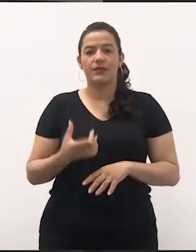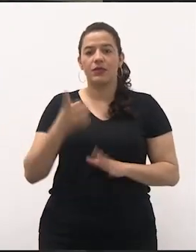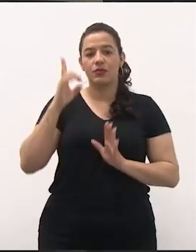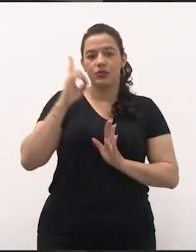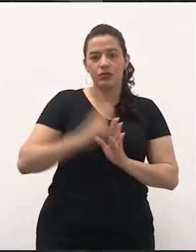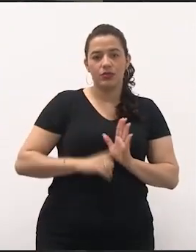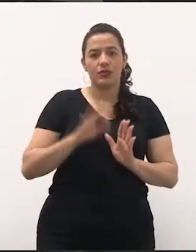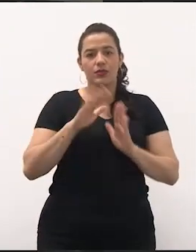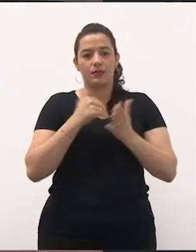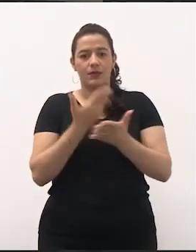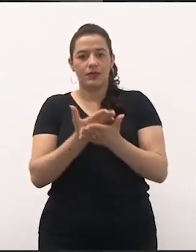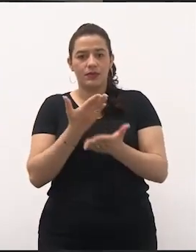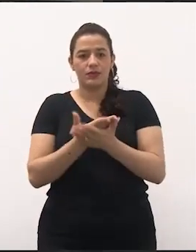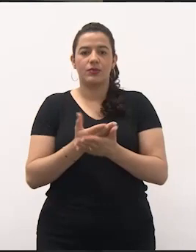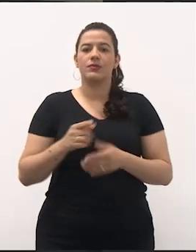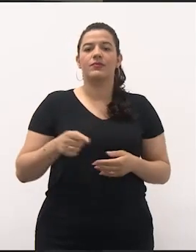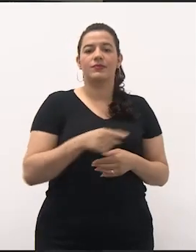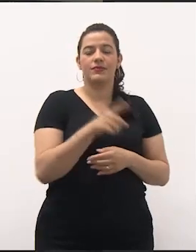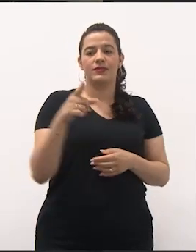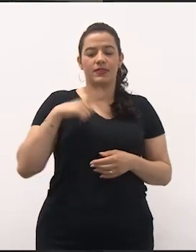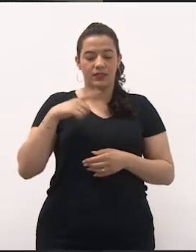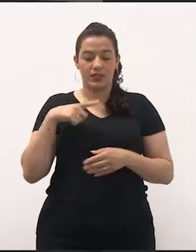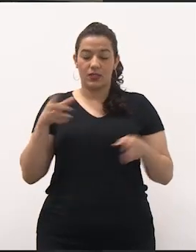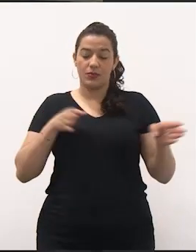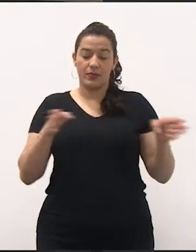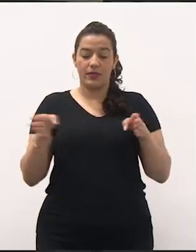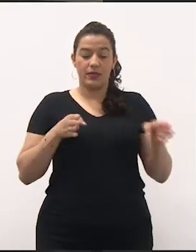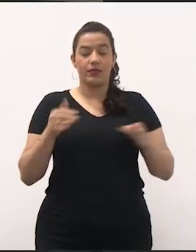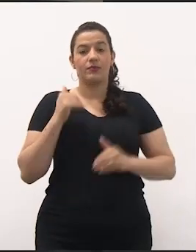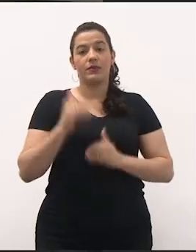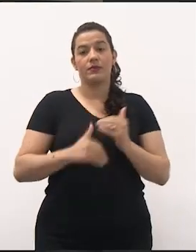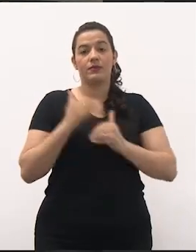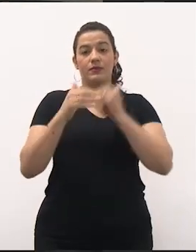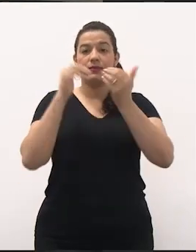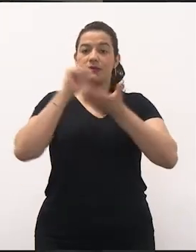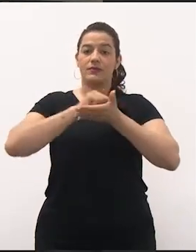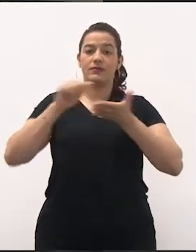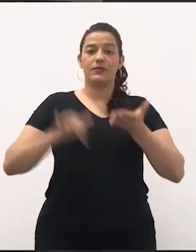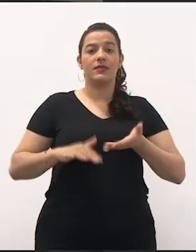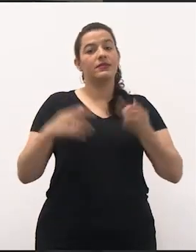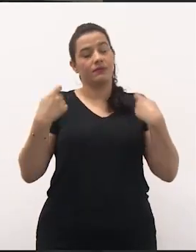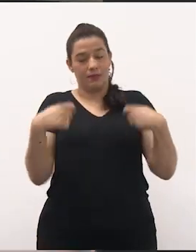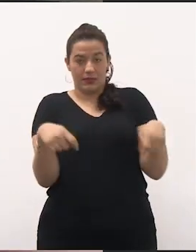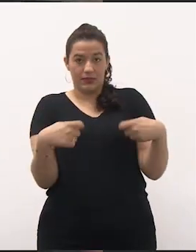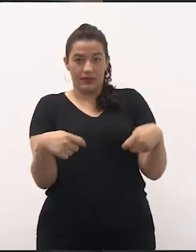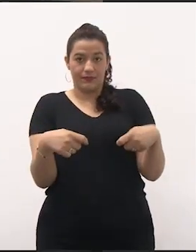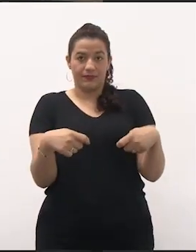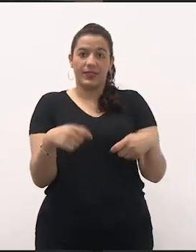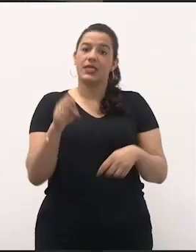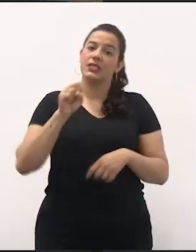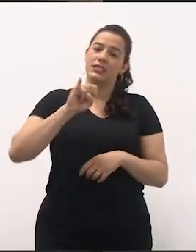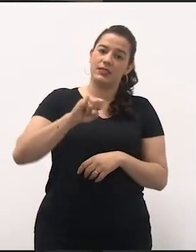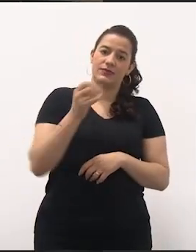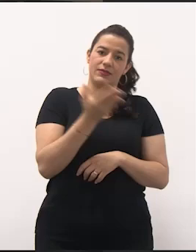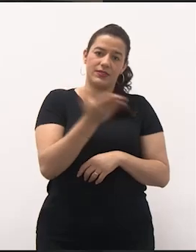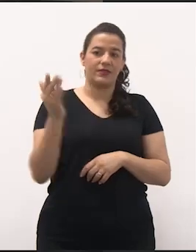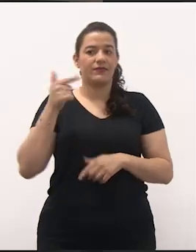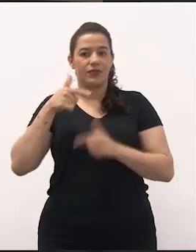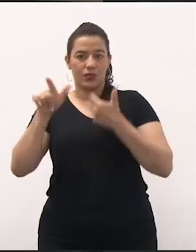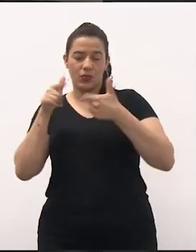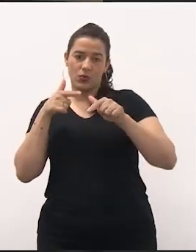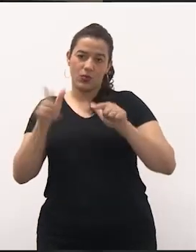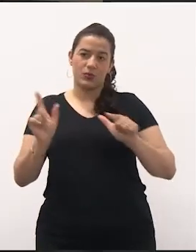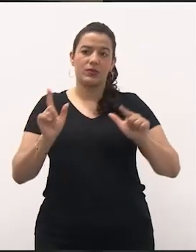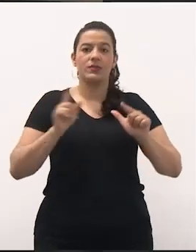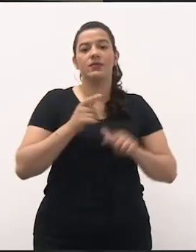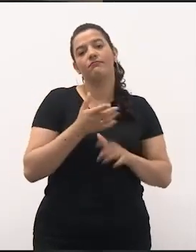escolas, e vocês têm um período para poder desenvolver essas atividades, se forem pertinentes, e se vocês decidirem fazerem outras, desde